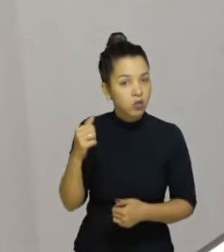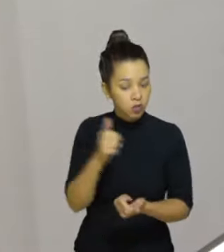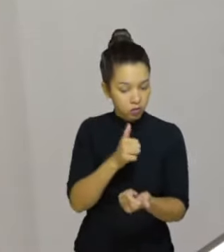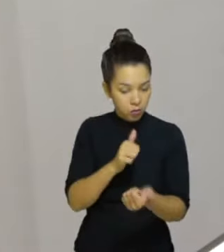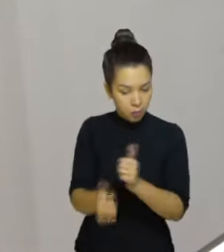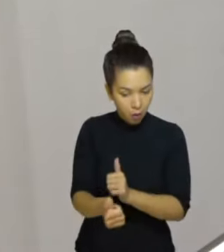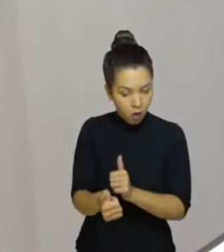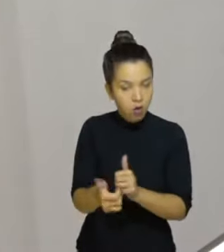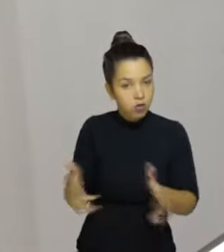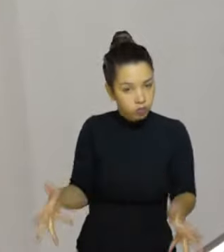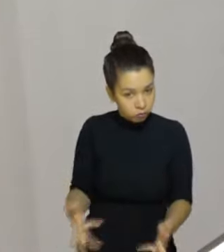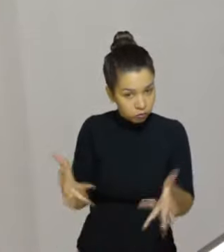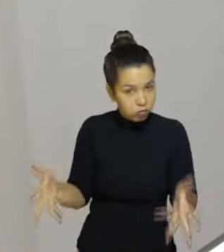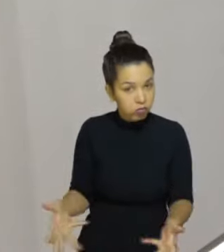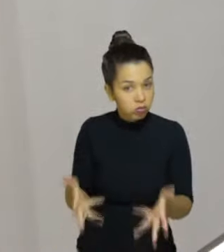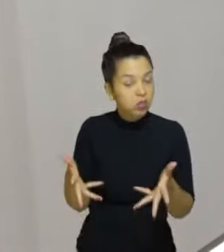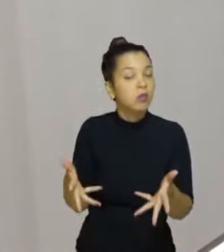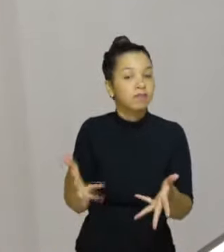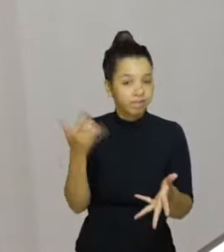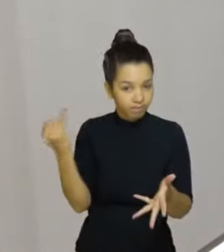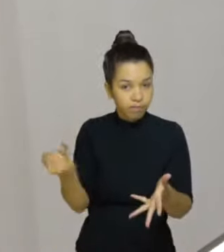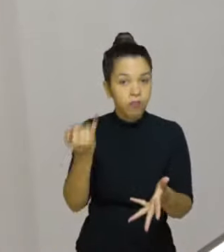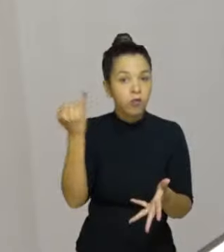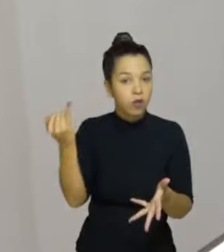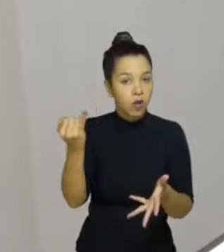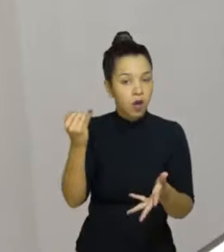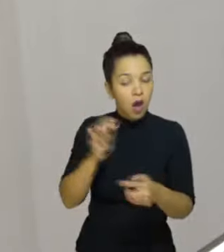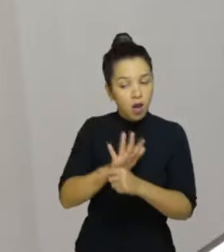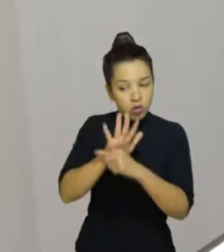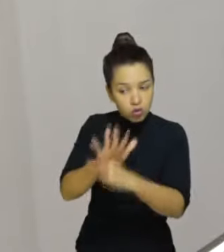crianças e adolescentes que muitas vezes trilham caminhos